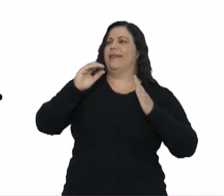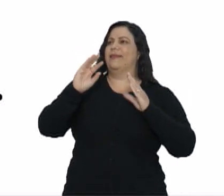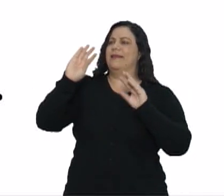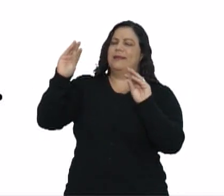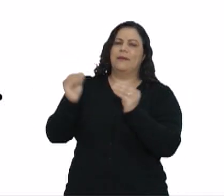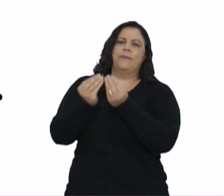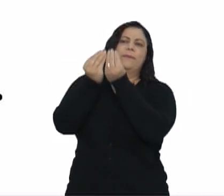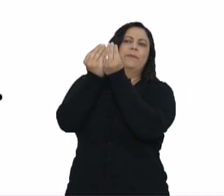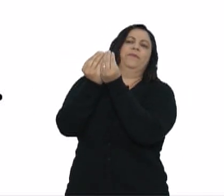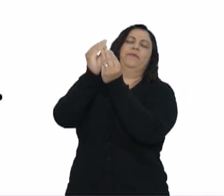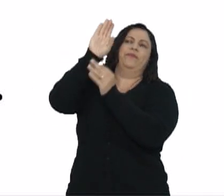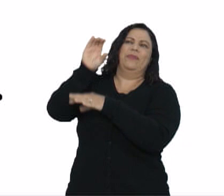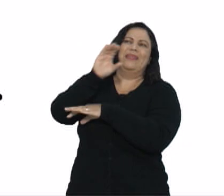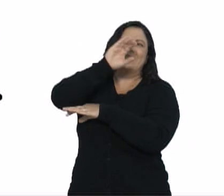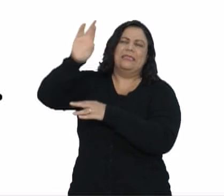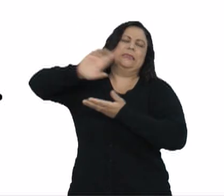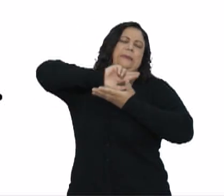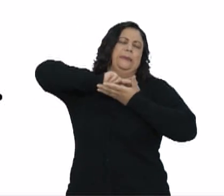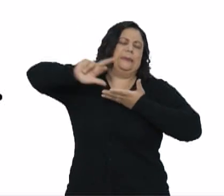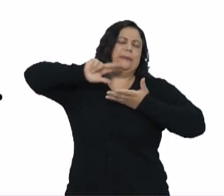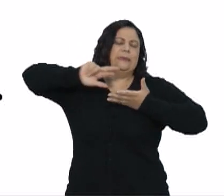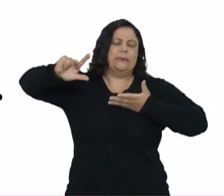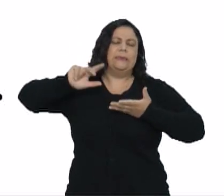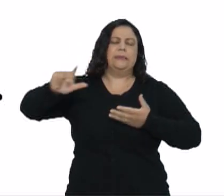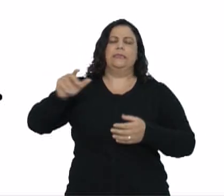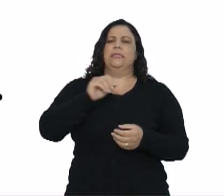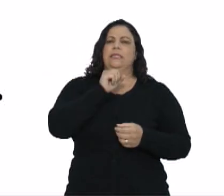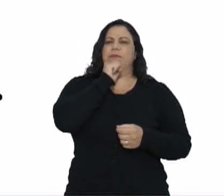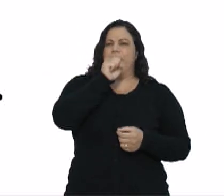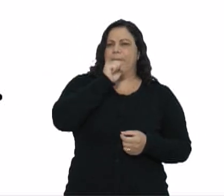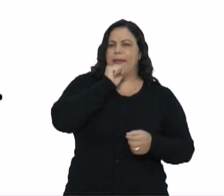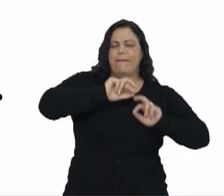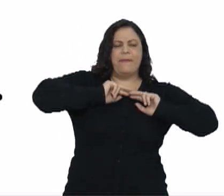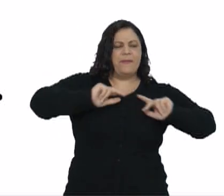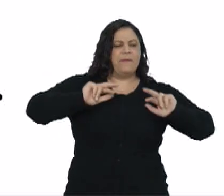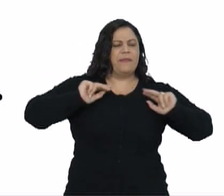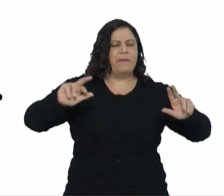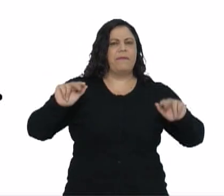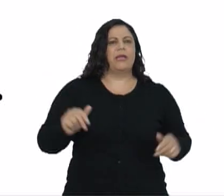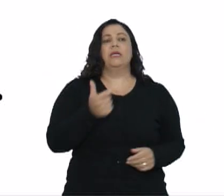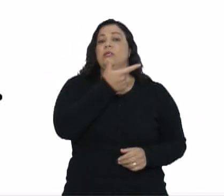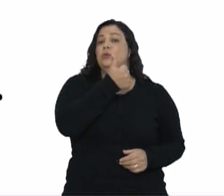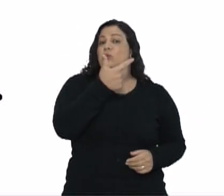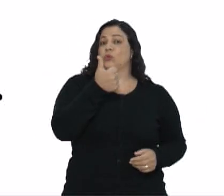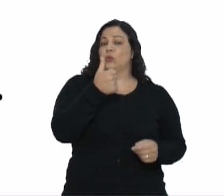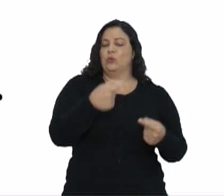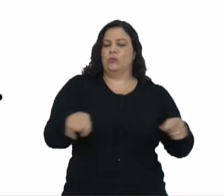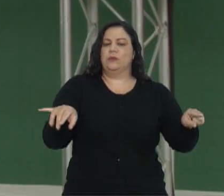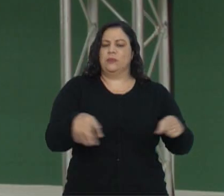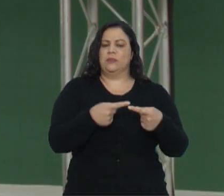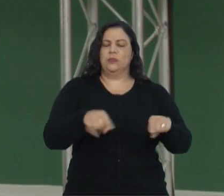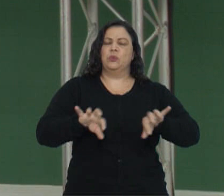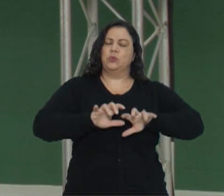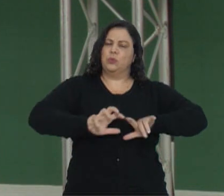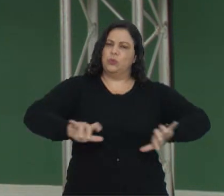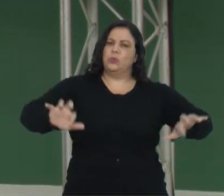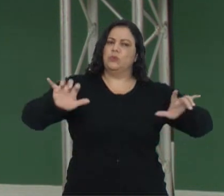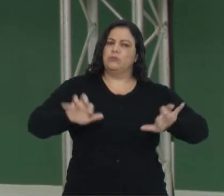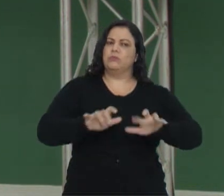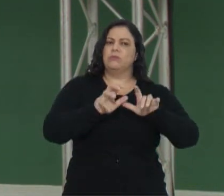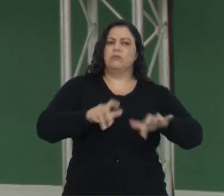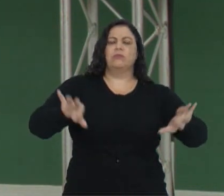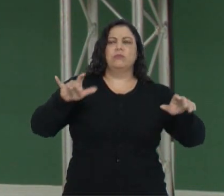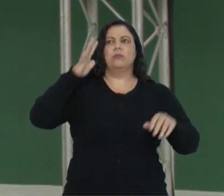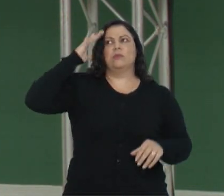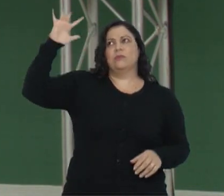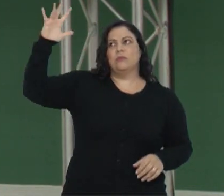câmeras, tocatas e diversas peças para cravo, 12 sinfonias de concerto, sonatas e obras